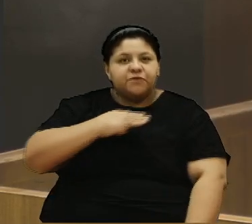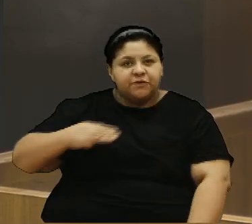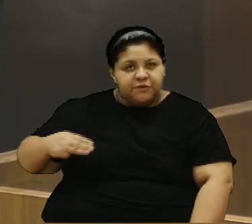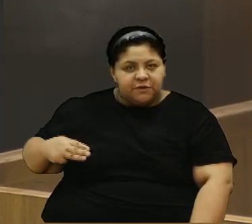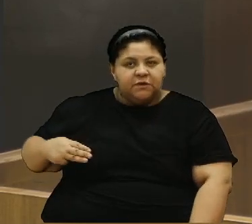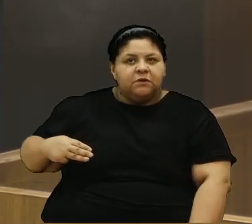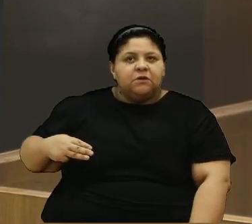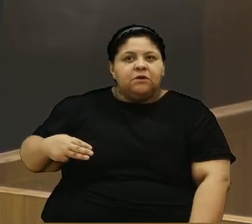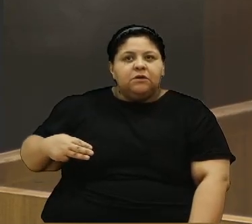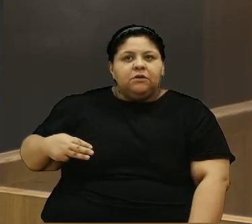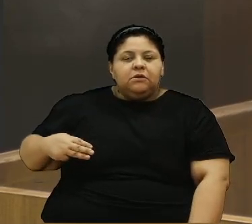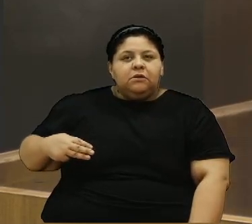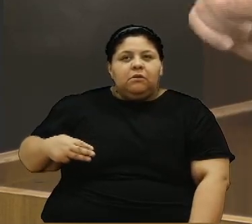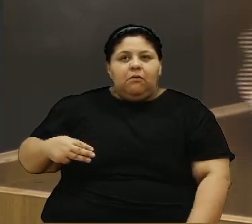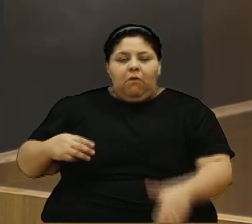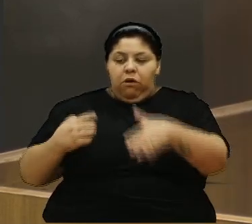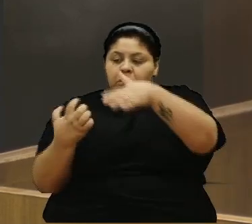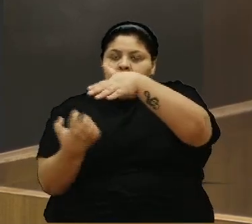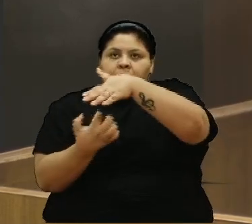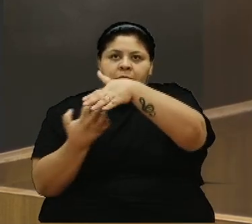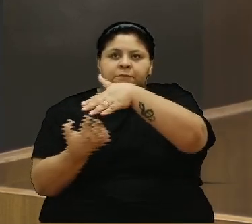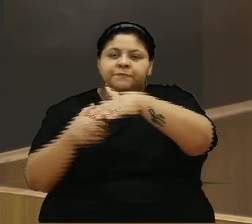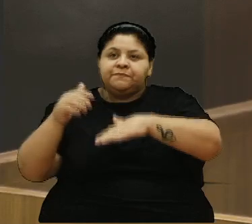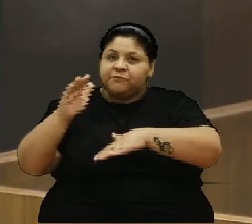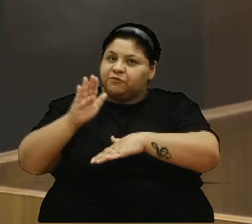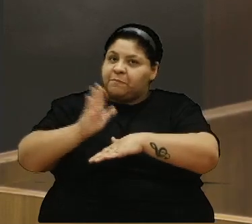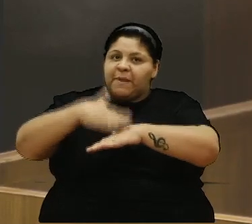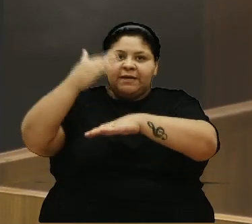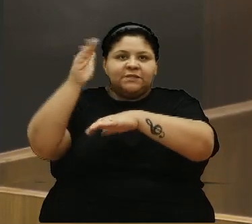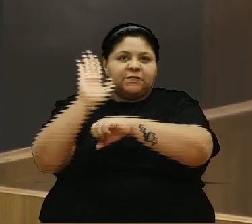e uma das empresas que foi a mais beneficiada.